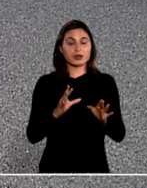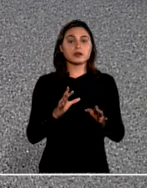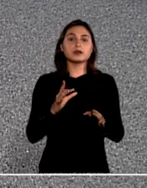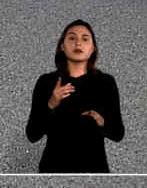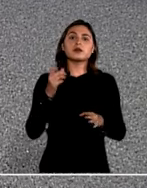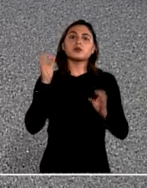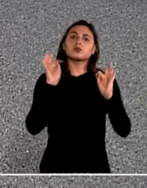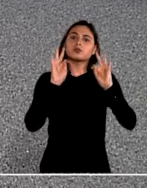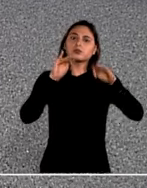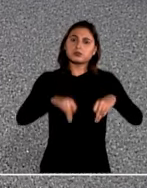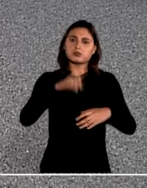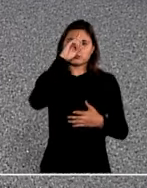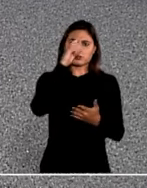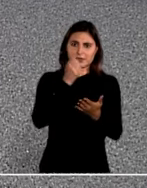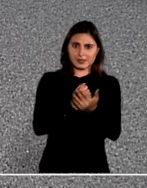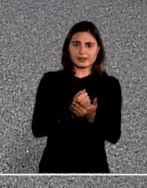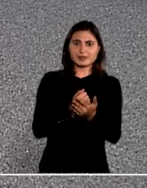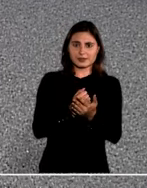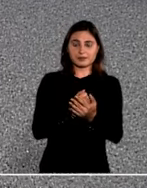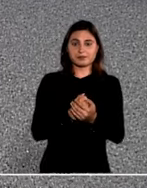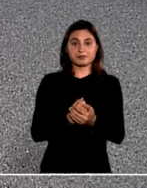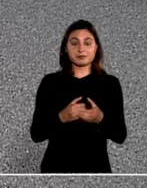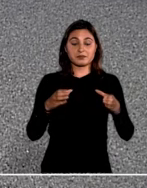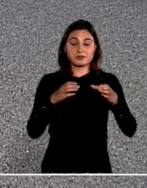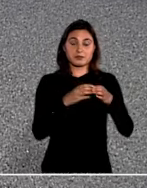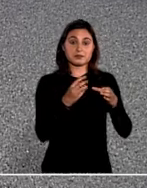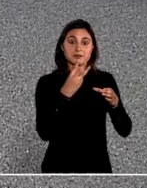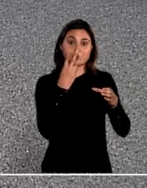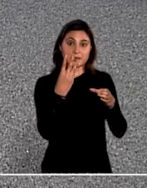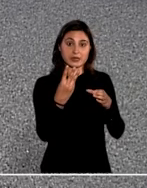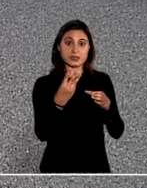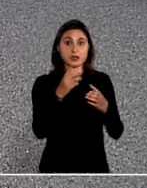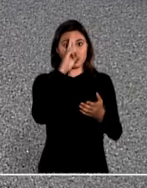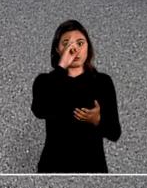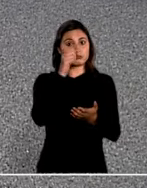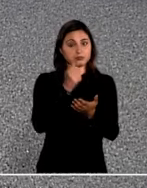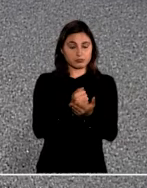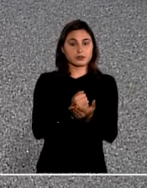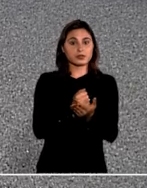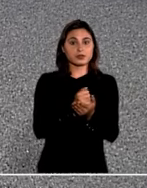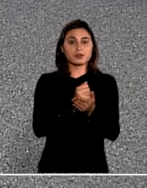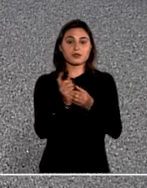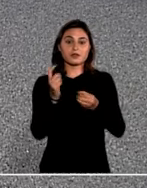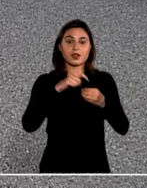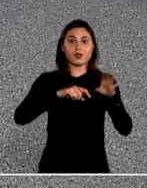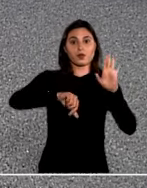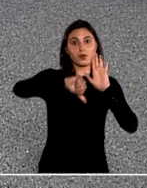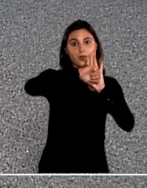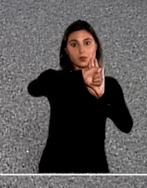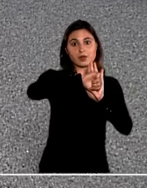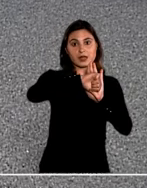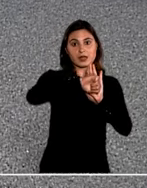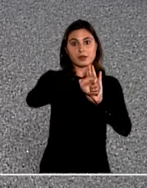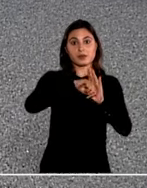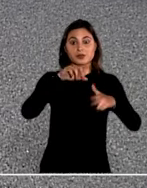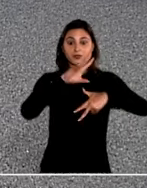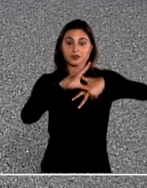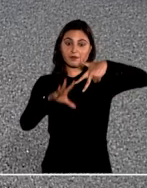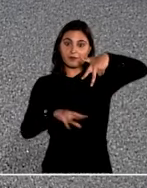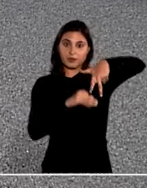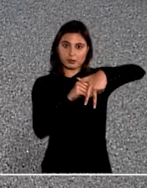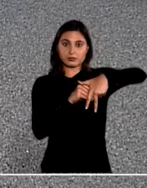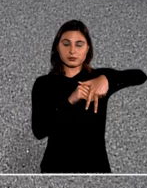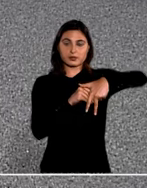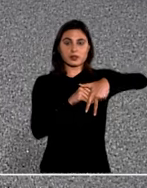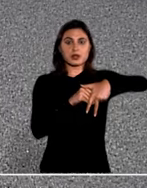última decisão Em repetitivo a terceira sessão do STJ definiu que a reiteração no crime de descaminho